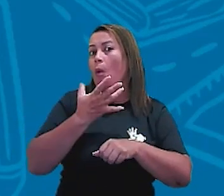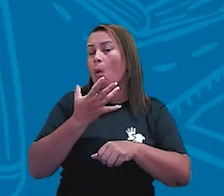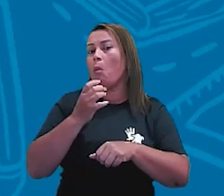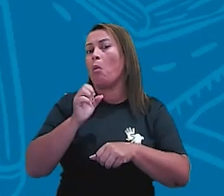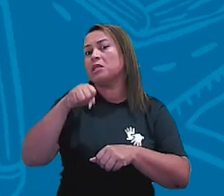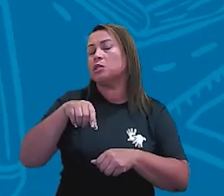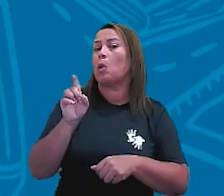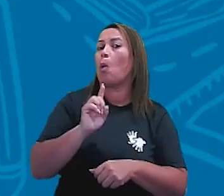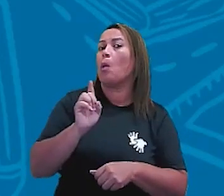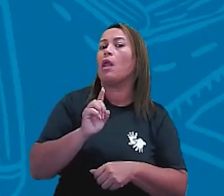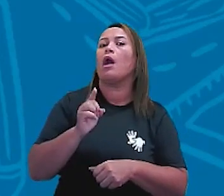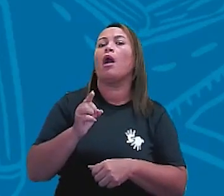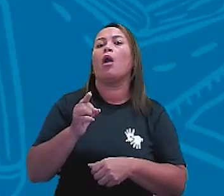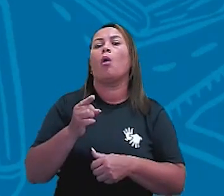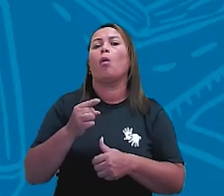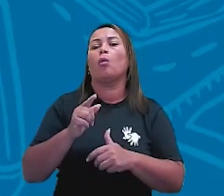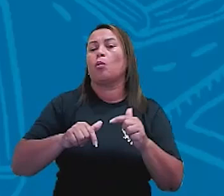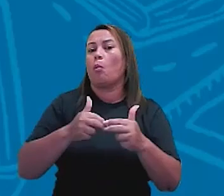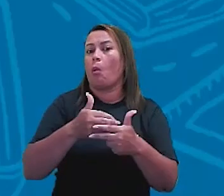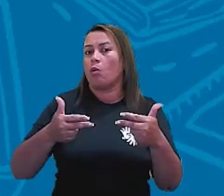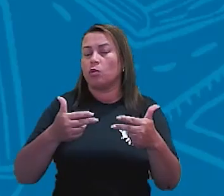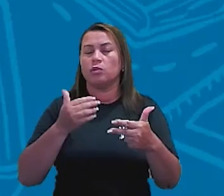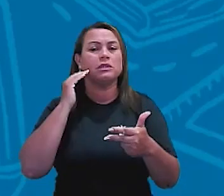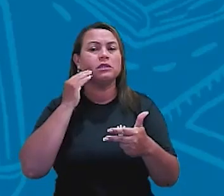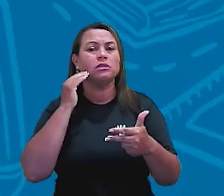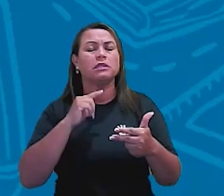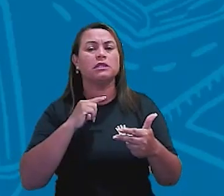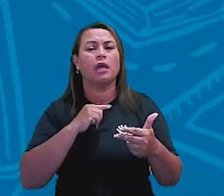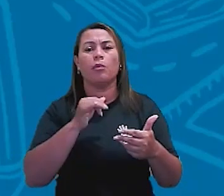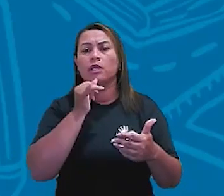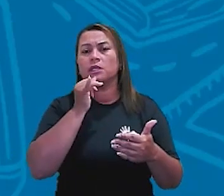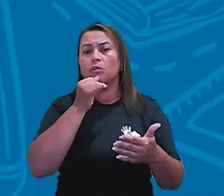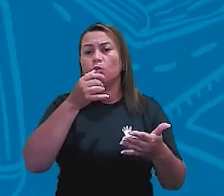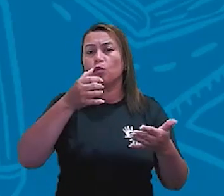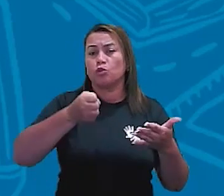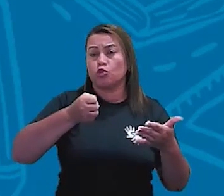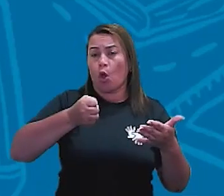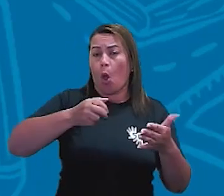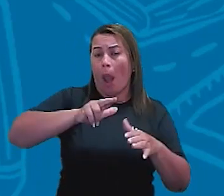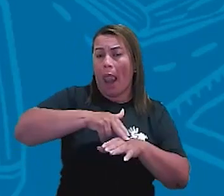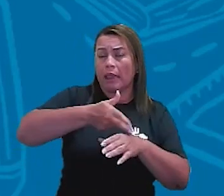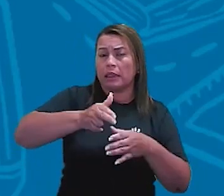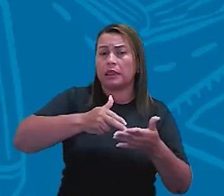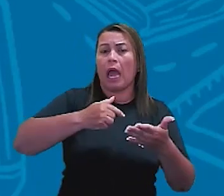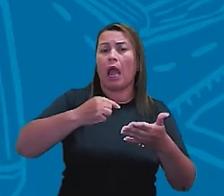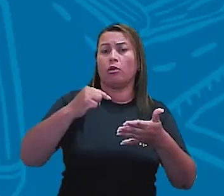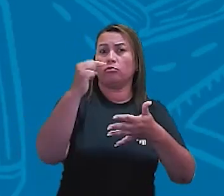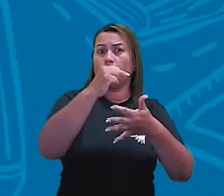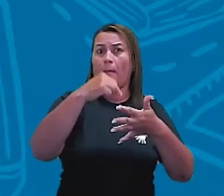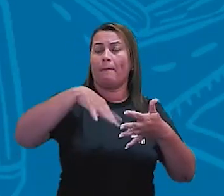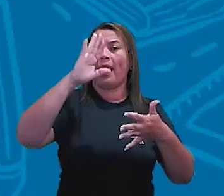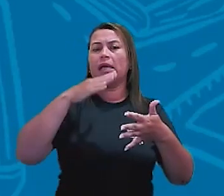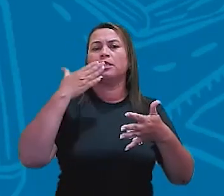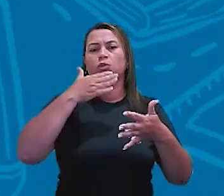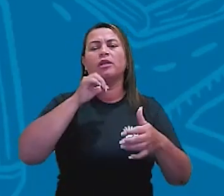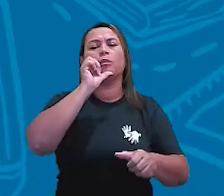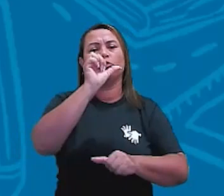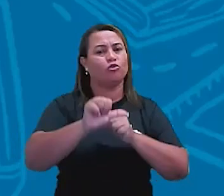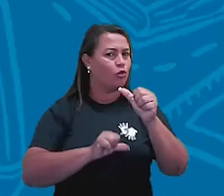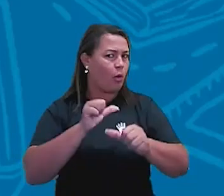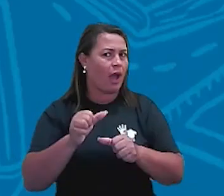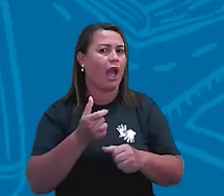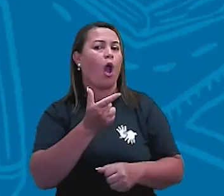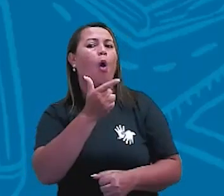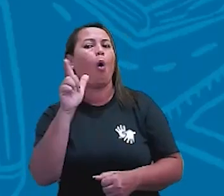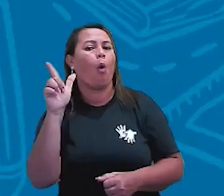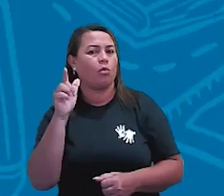um achocolatado que tem, em primeiro lugar, o açúcar, a gente precisa aí modificar, procurar outro tipo de produto, outro tipo